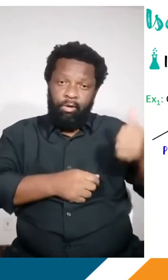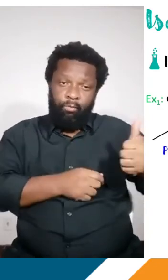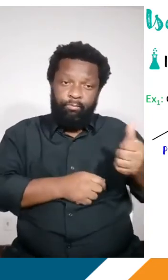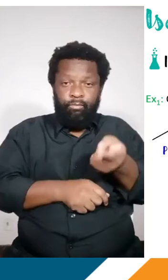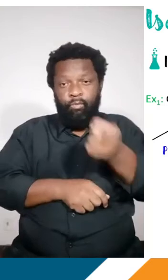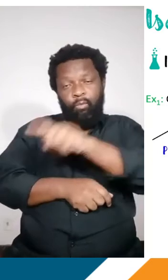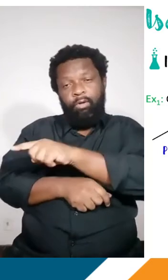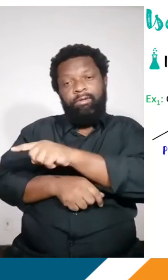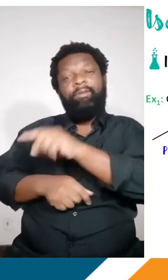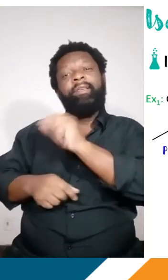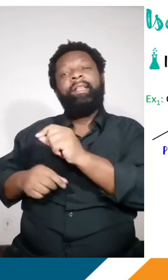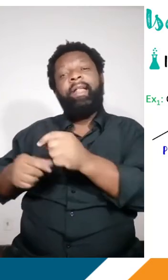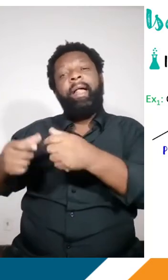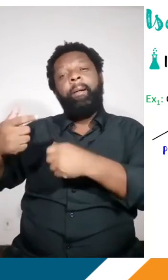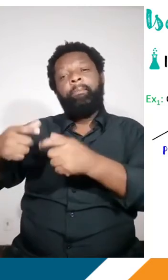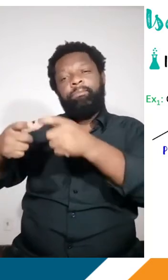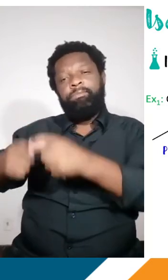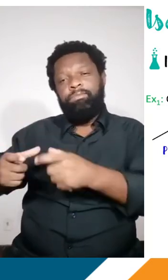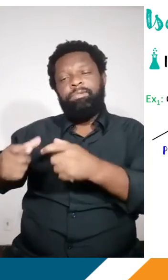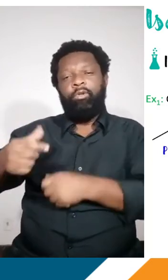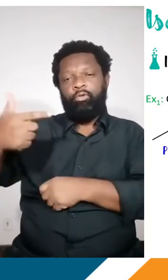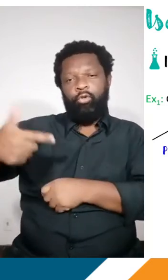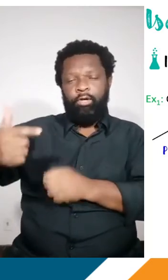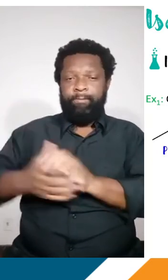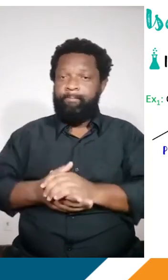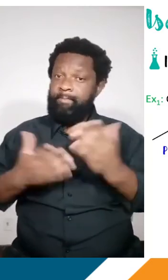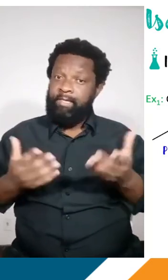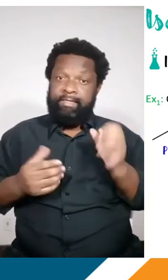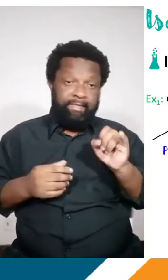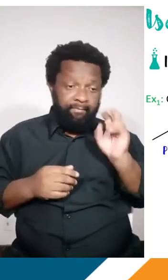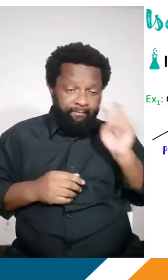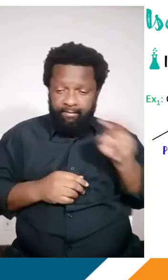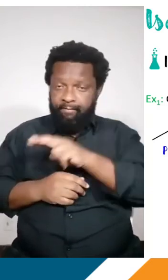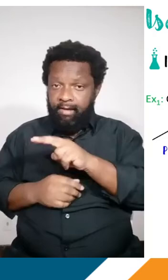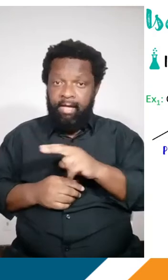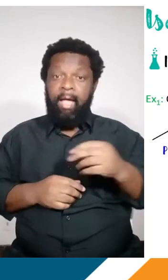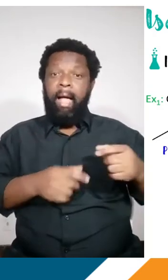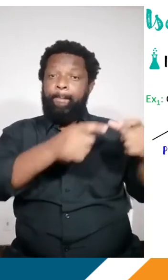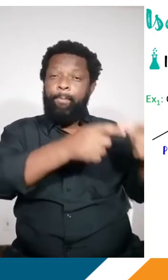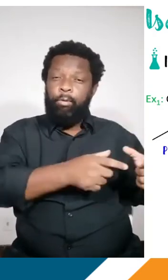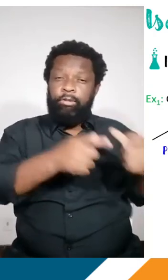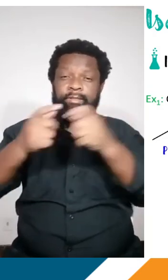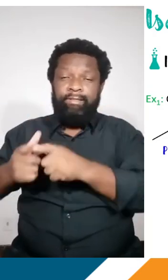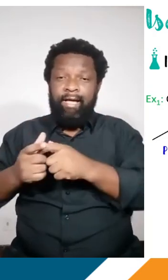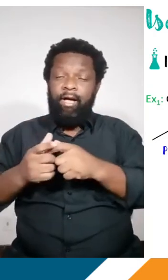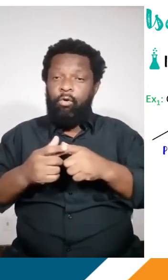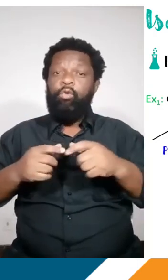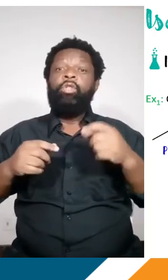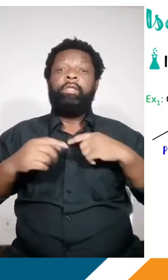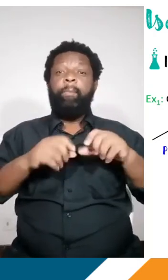enquanto aqui está na posição 2. Então, eu consigo perceber que existe isomeria de posição tanto